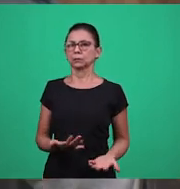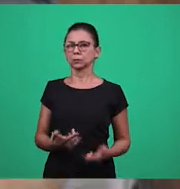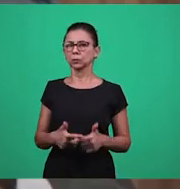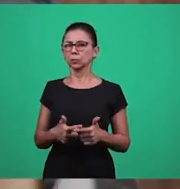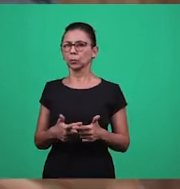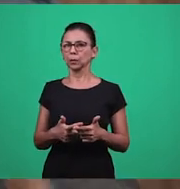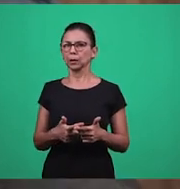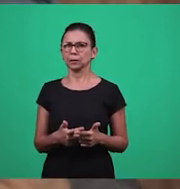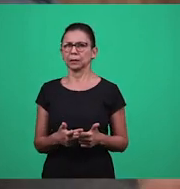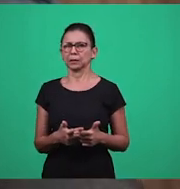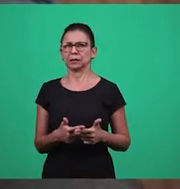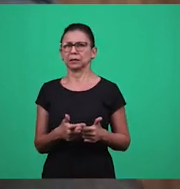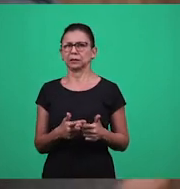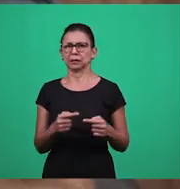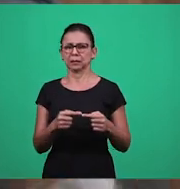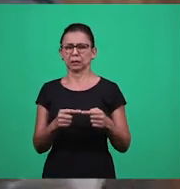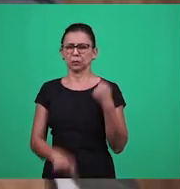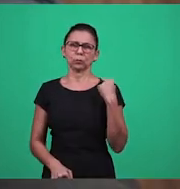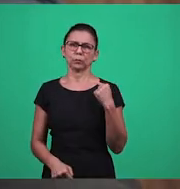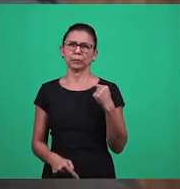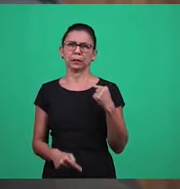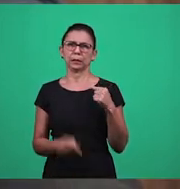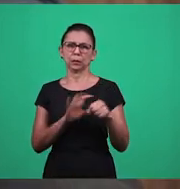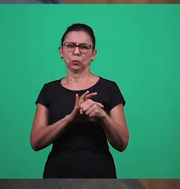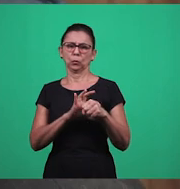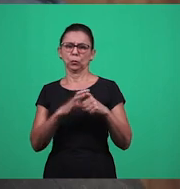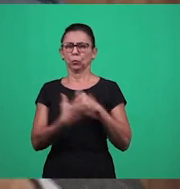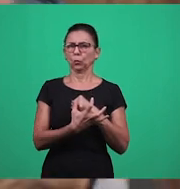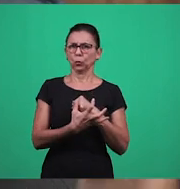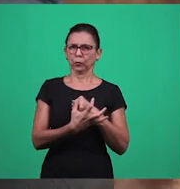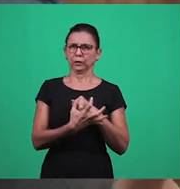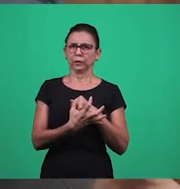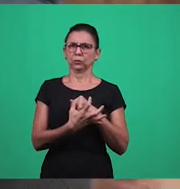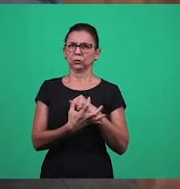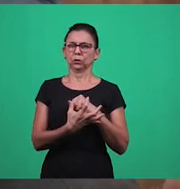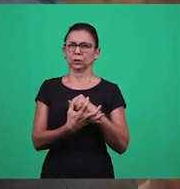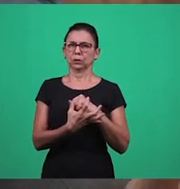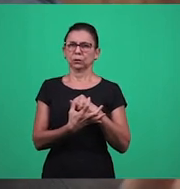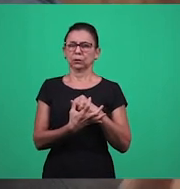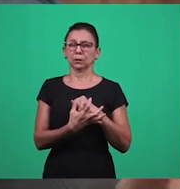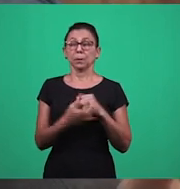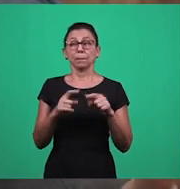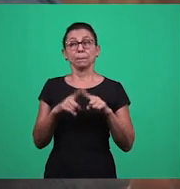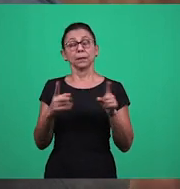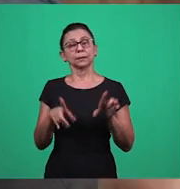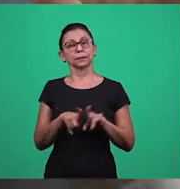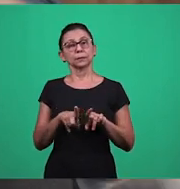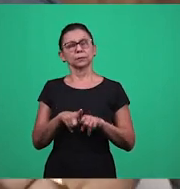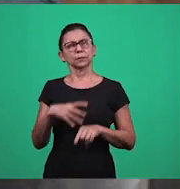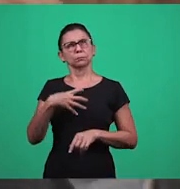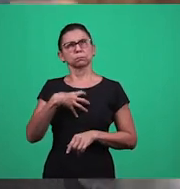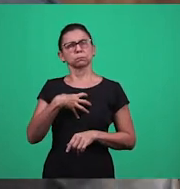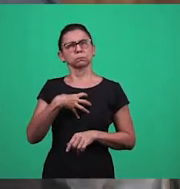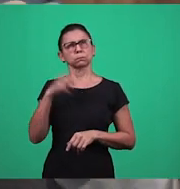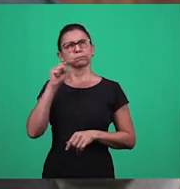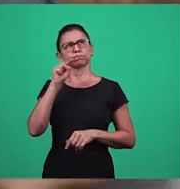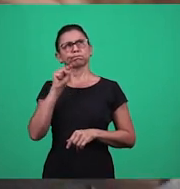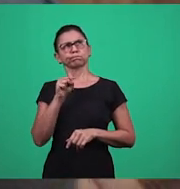desses que não estão relacionados com a doença, com a Covid, o coronavírus, mas que também é um sintoma